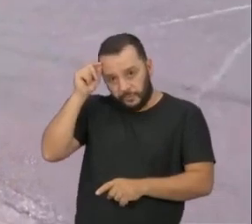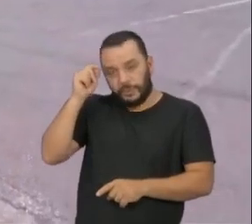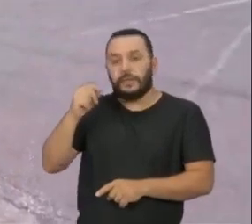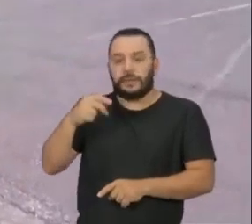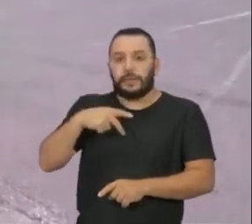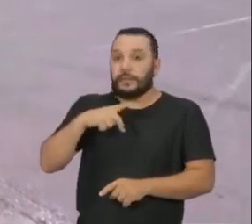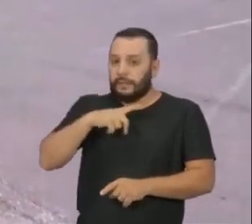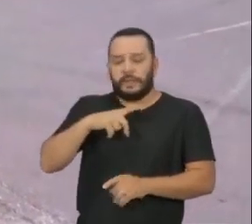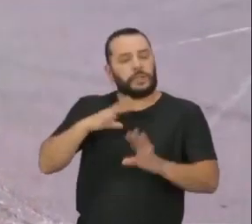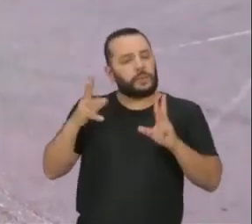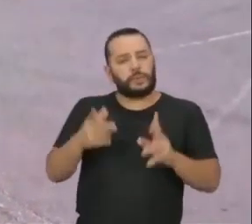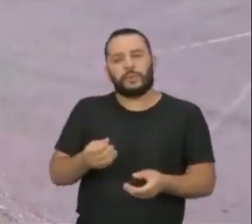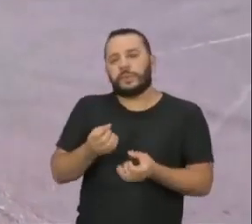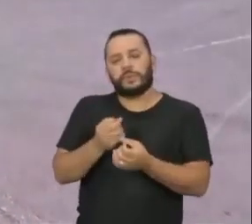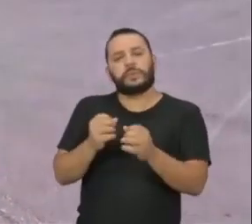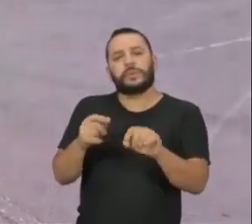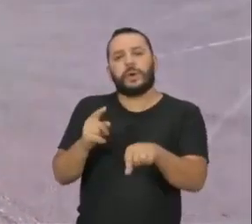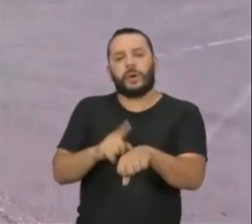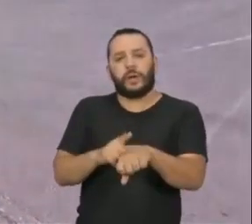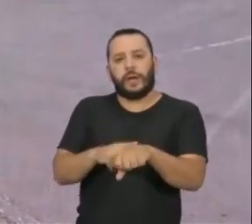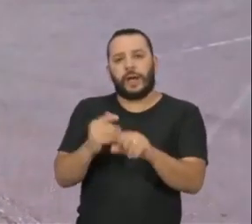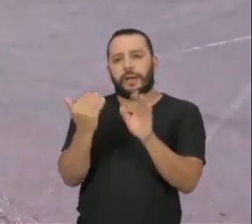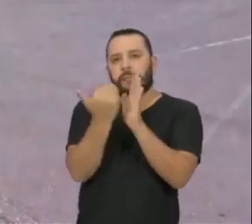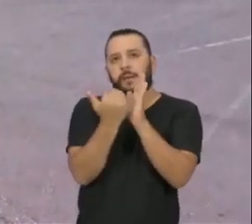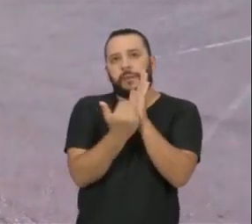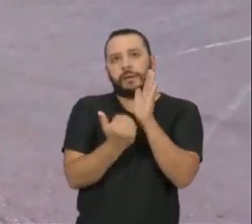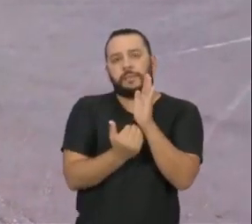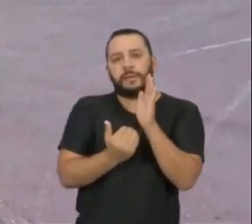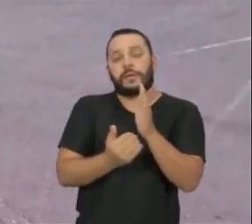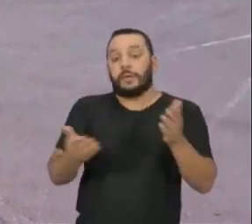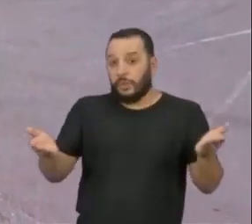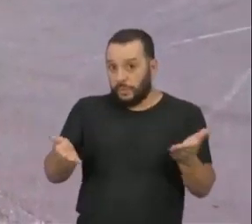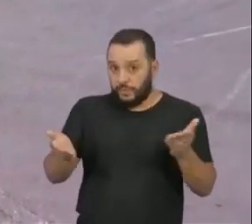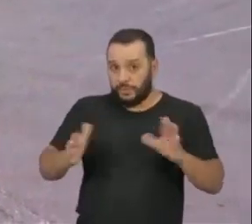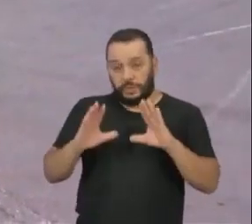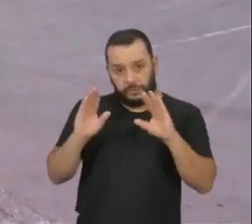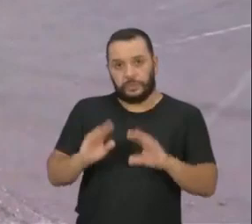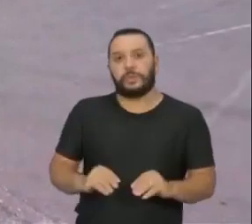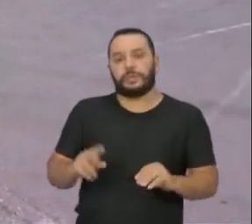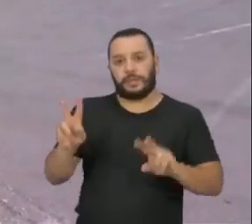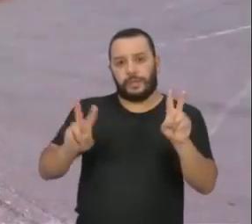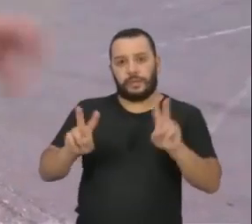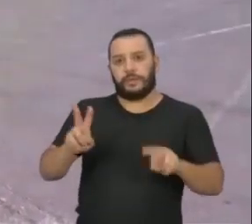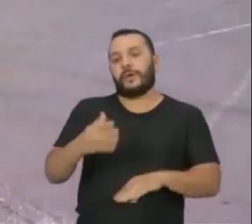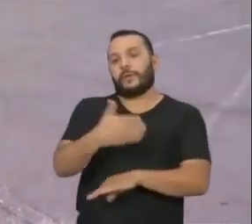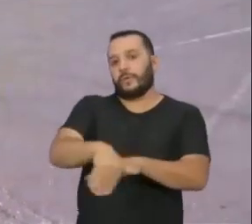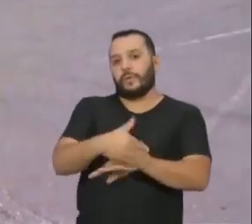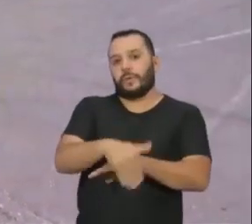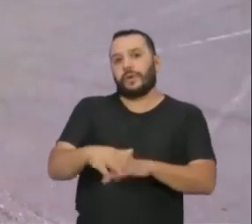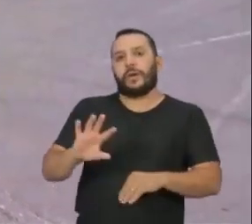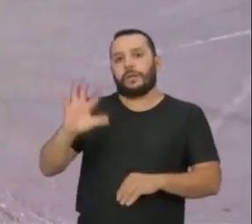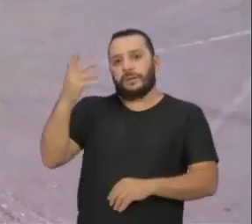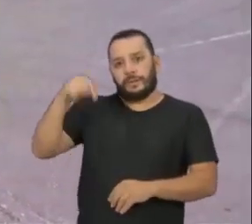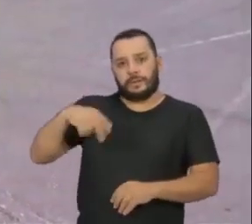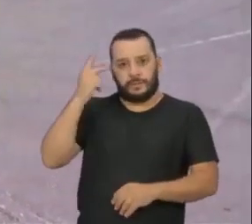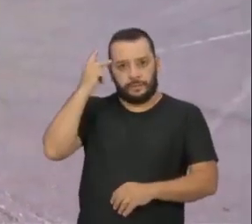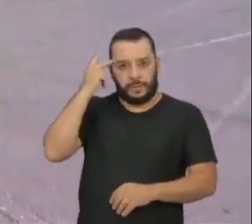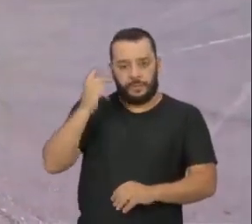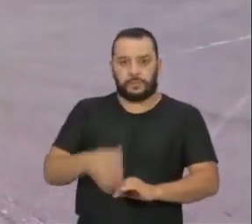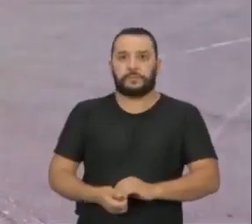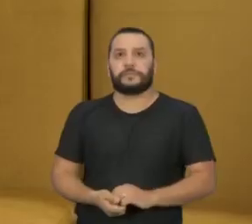prefeitura.sp.gov.br, tem todos os horários do desfile de hoje à noite e também pelo carnaval de rua que acontece aqui em São Paulo, viu, Aldo?